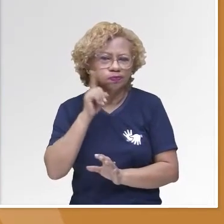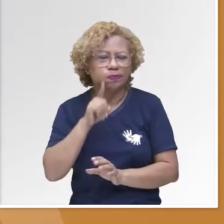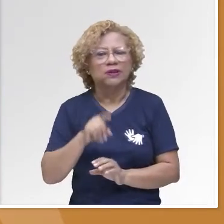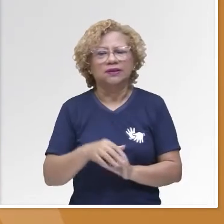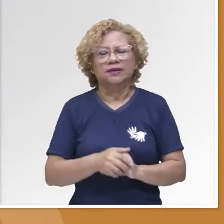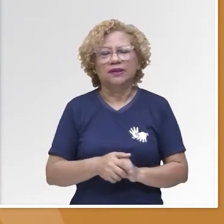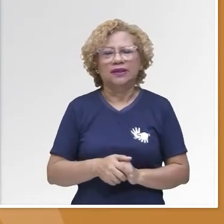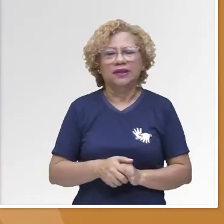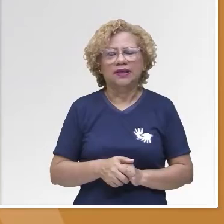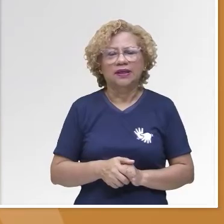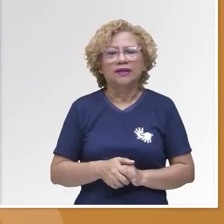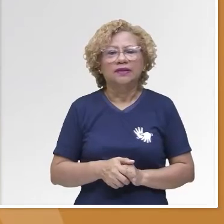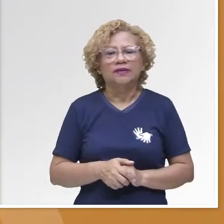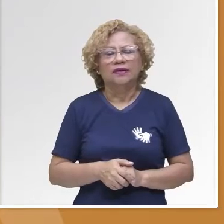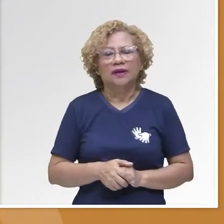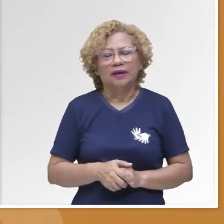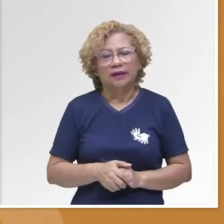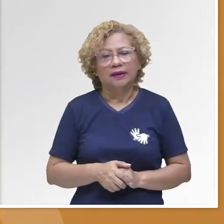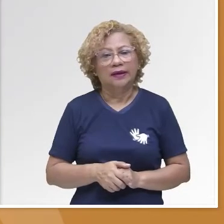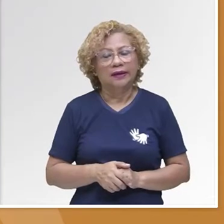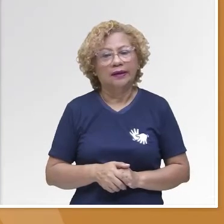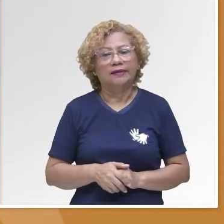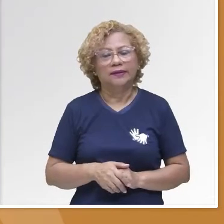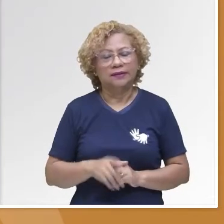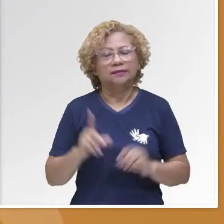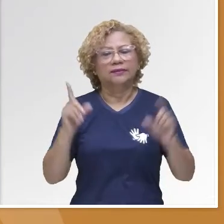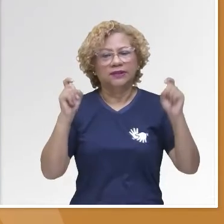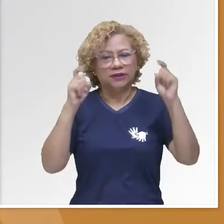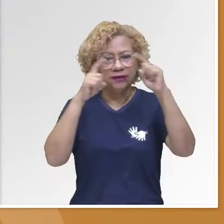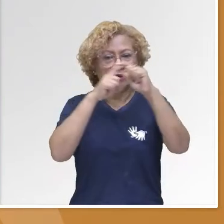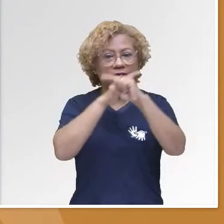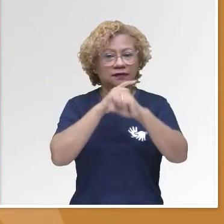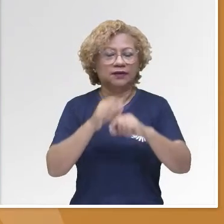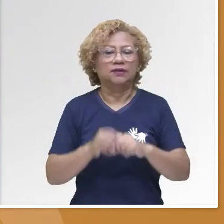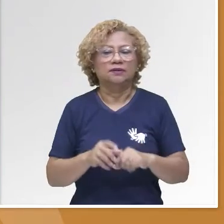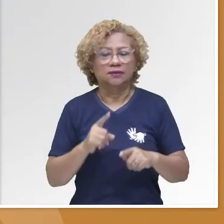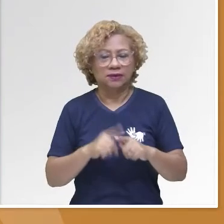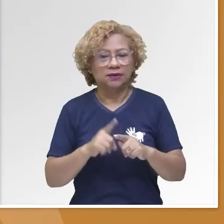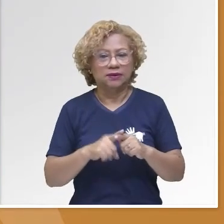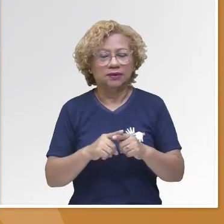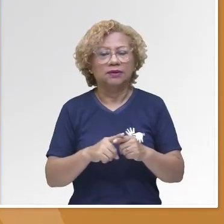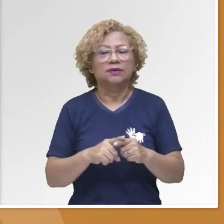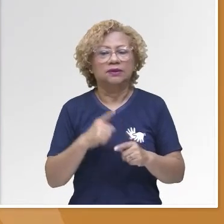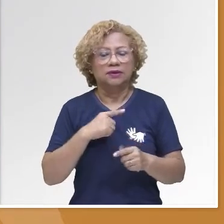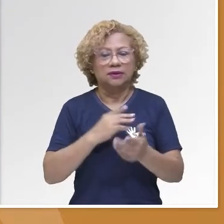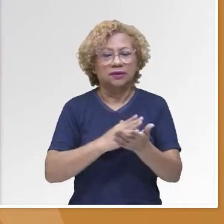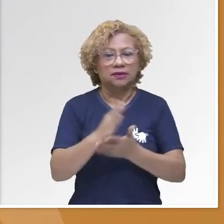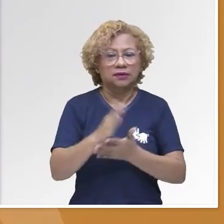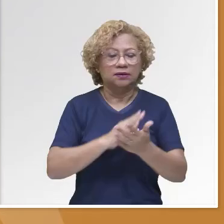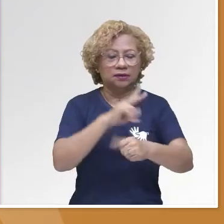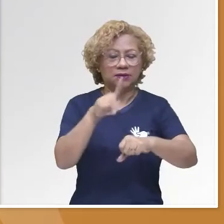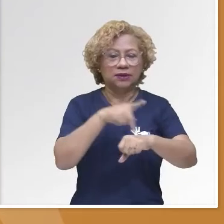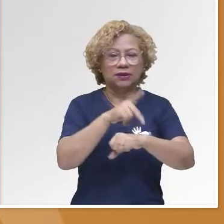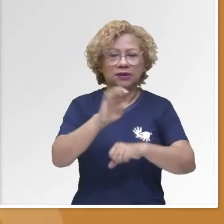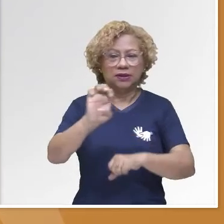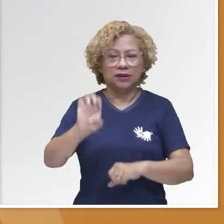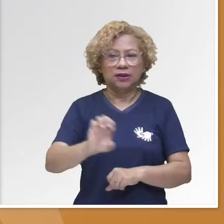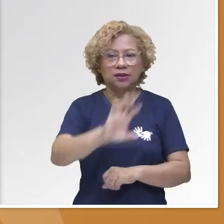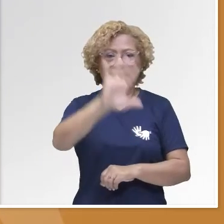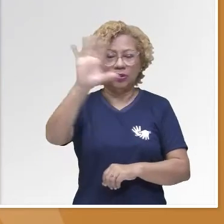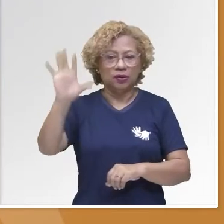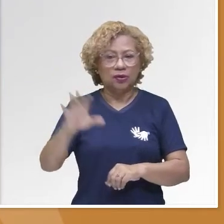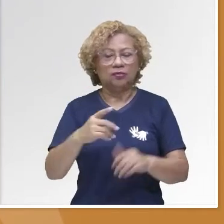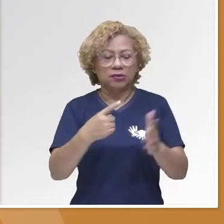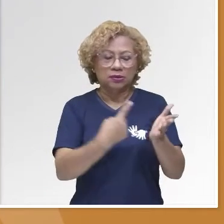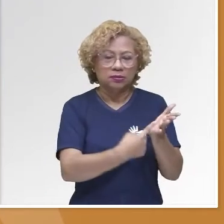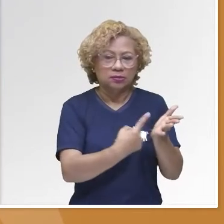dos países desenvolvidos, como os Estados Unidos, como os países europeus, eles colocam esses acordos comerciais.